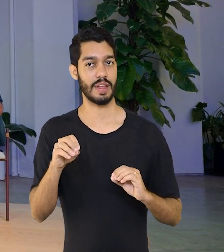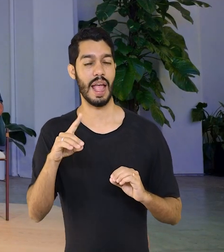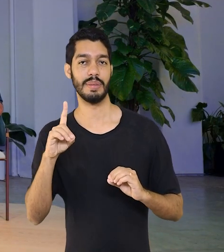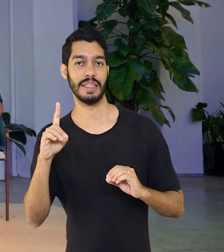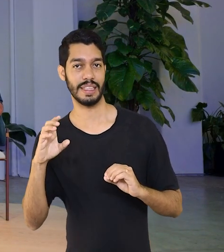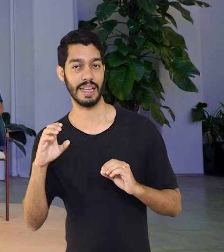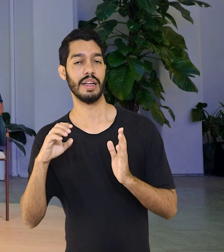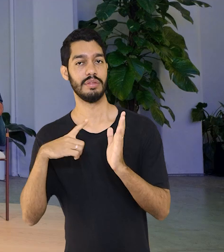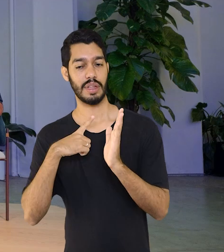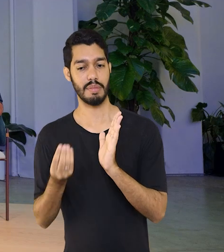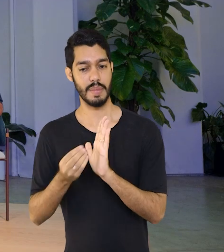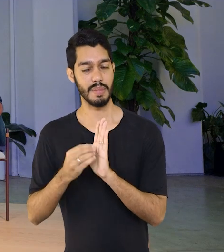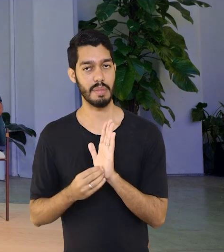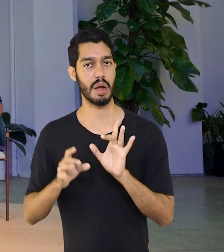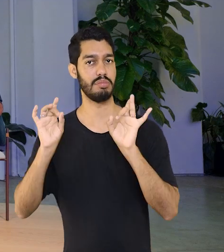forem cumpridas,